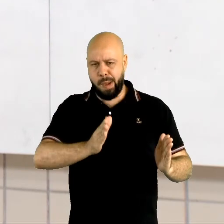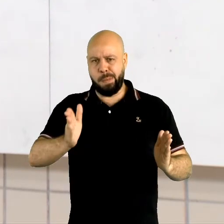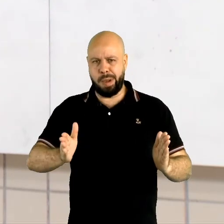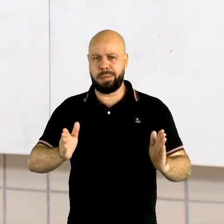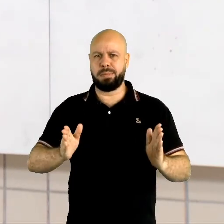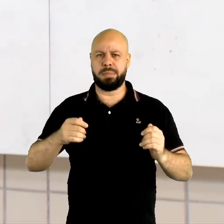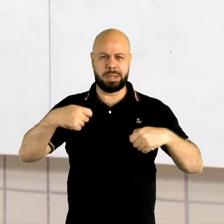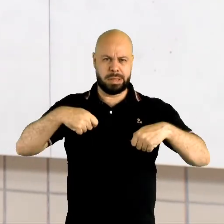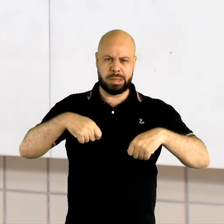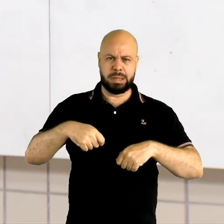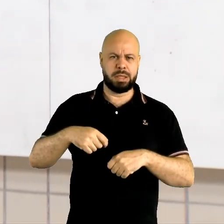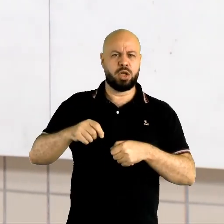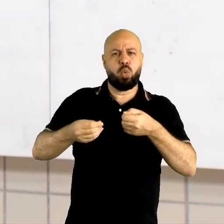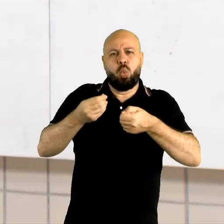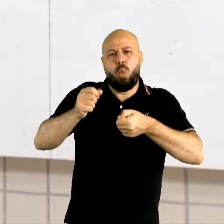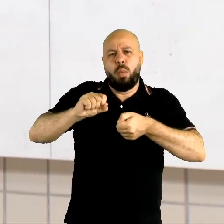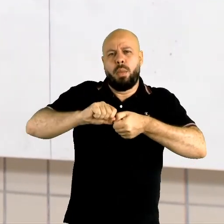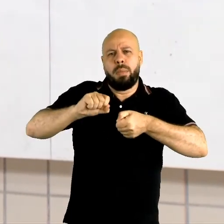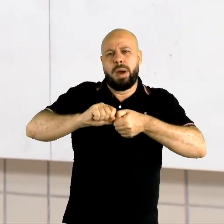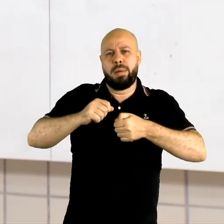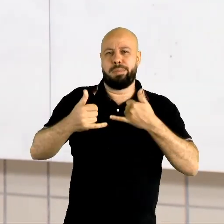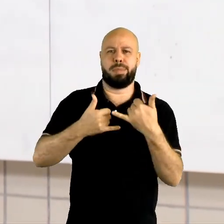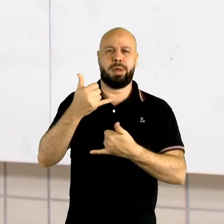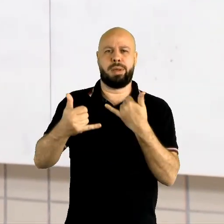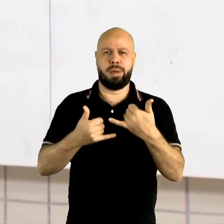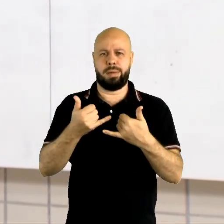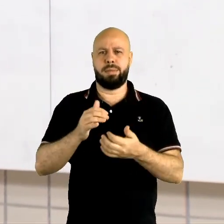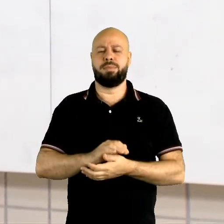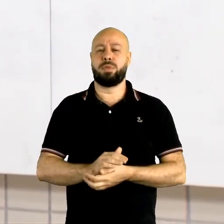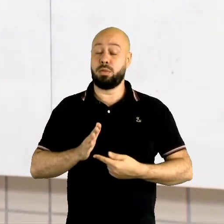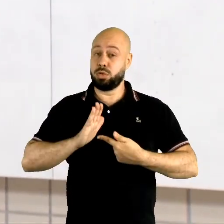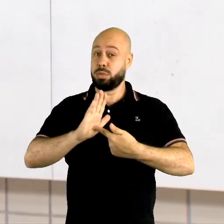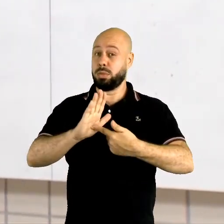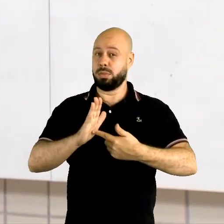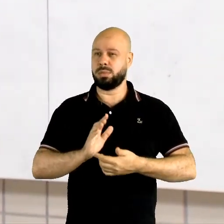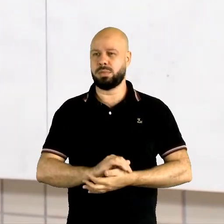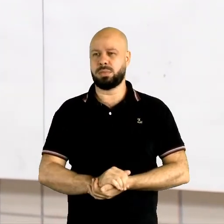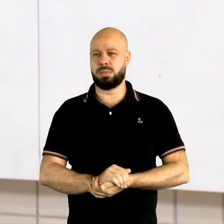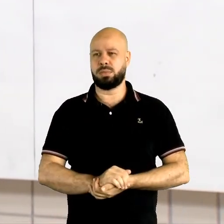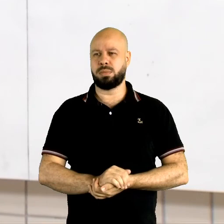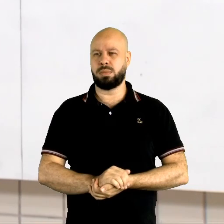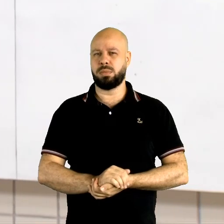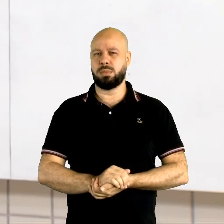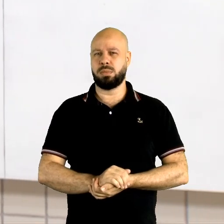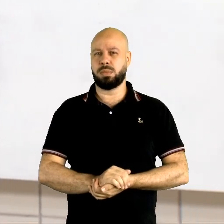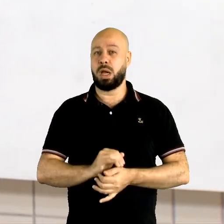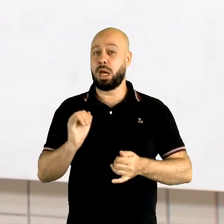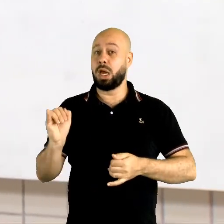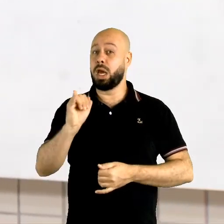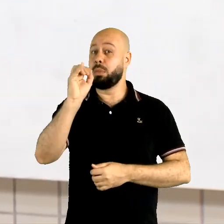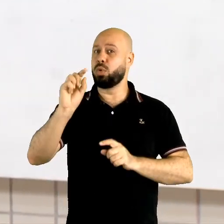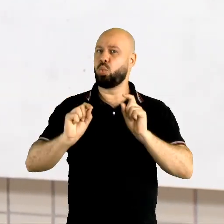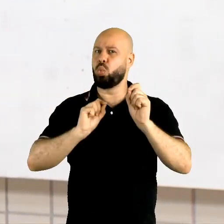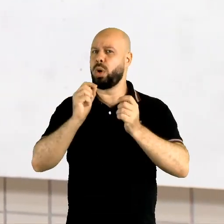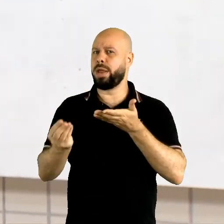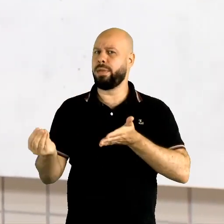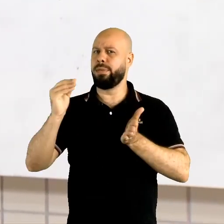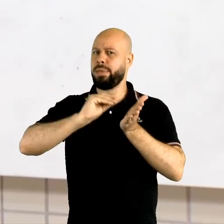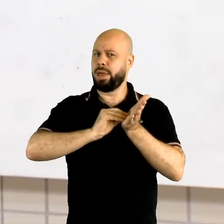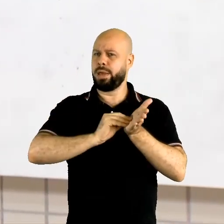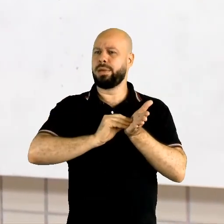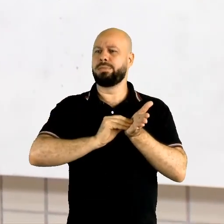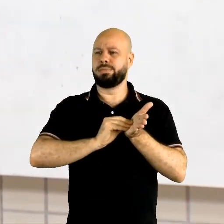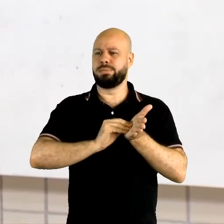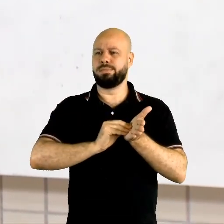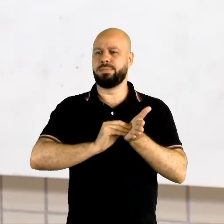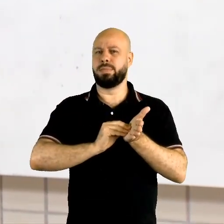a pessoa precisa fazer para montar aquele brinquedo que você está indicando, certo? Outra coisa importante no manual e nas receitas